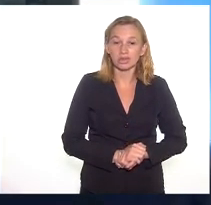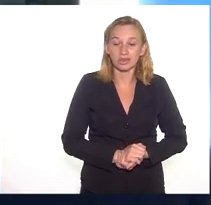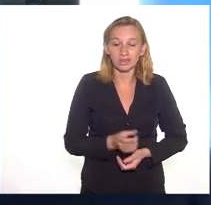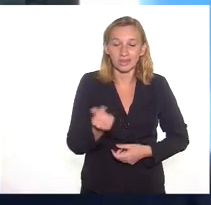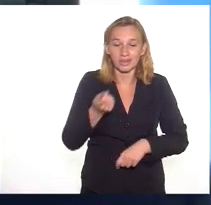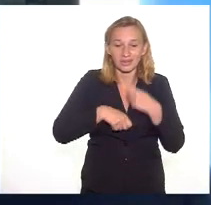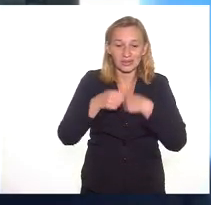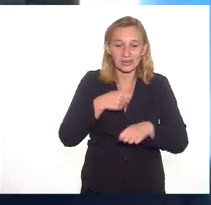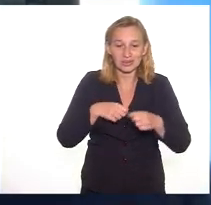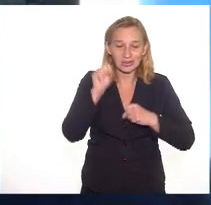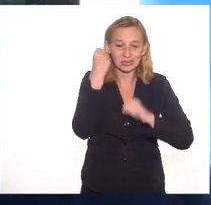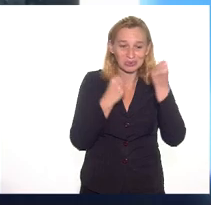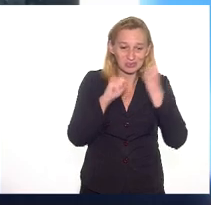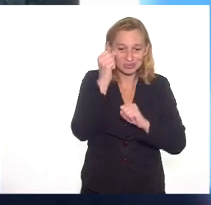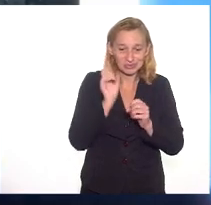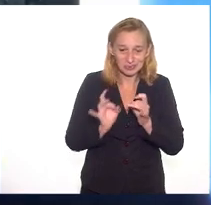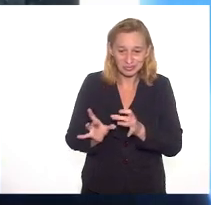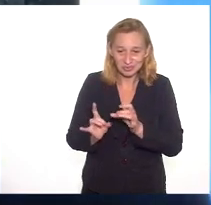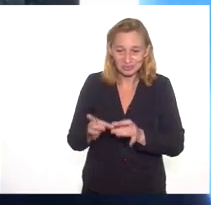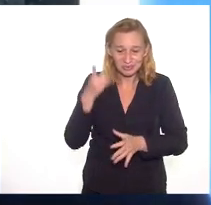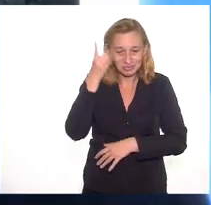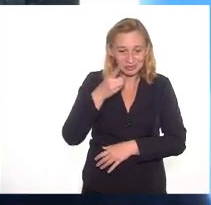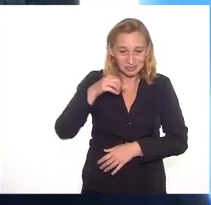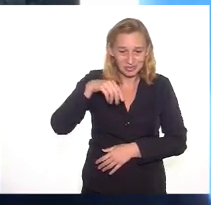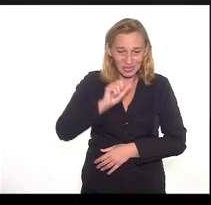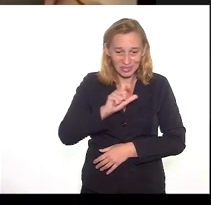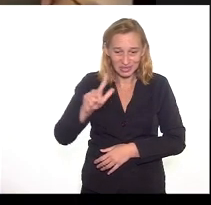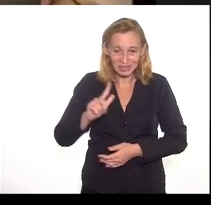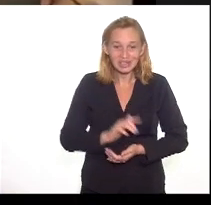Economia, Indústria e Comércio, deputado Noel de Carvalho.